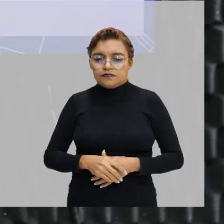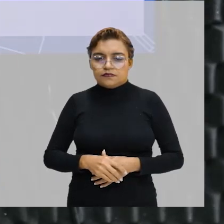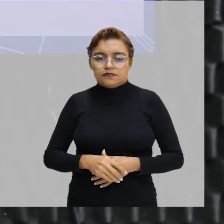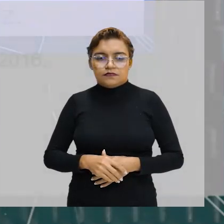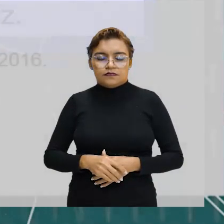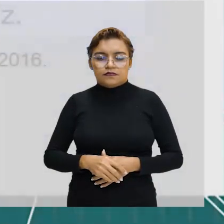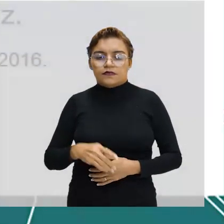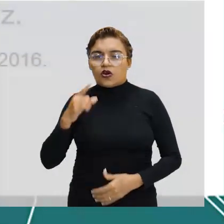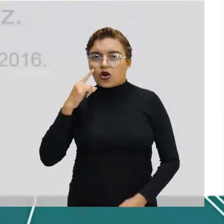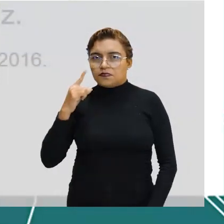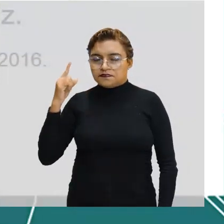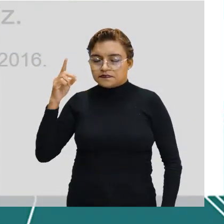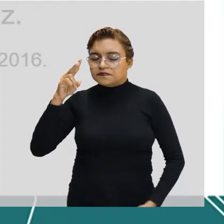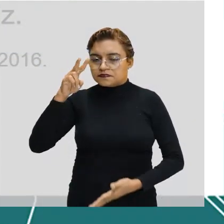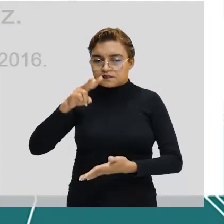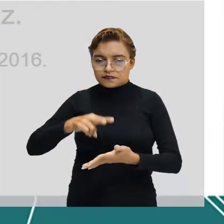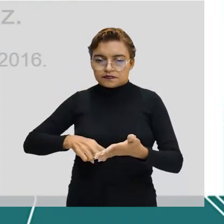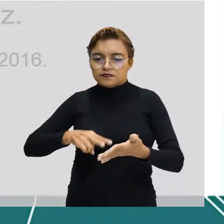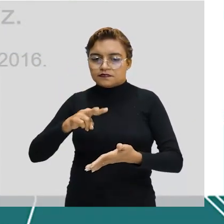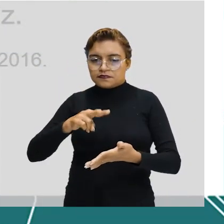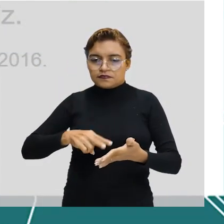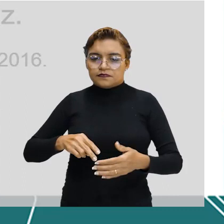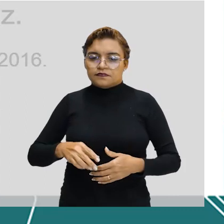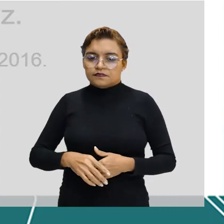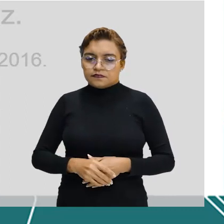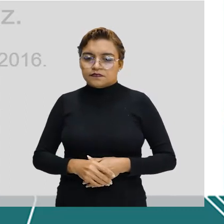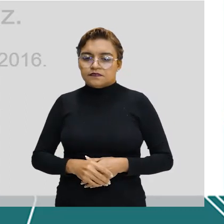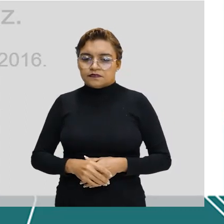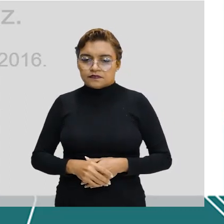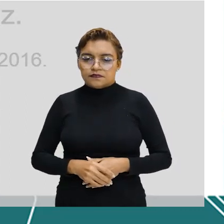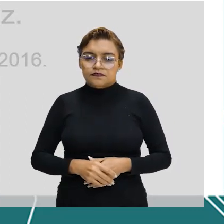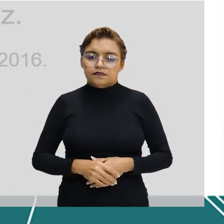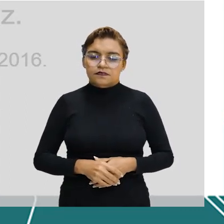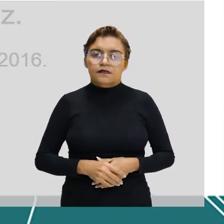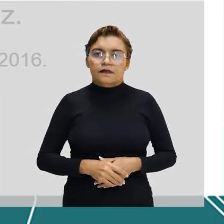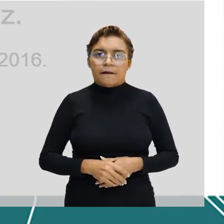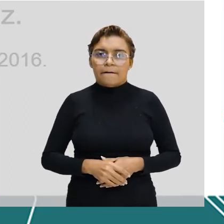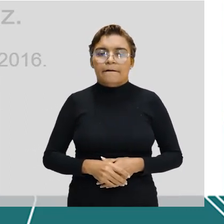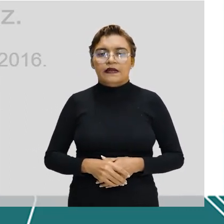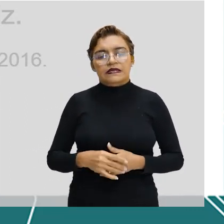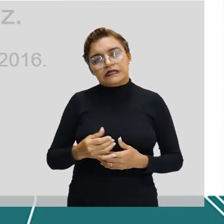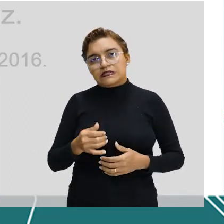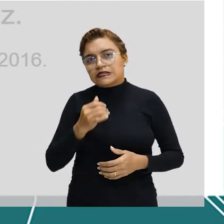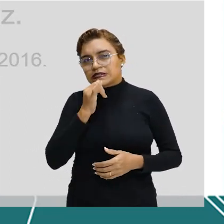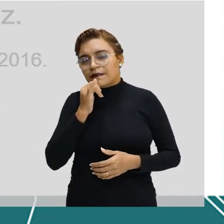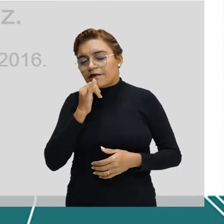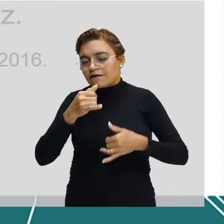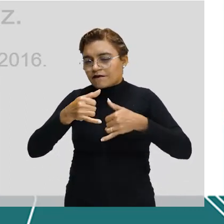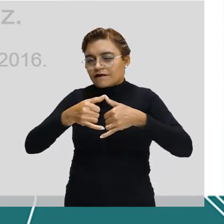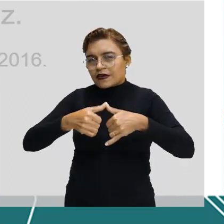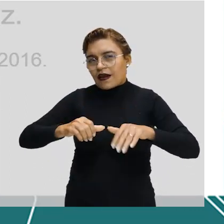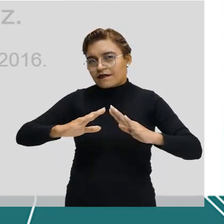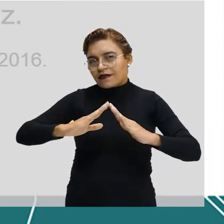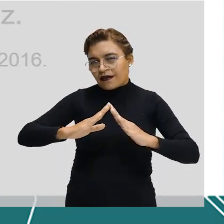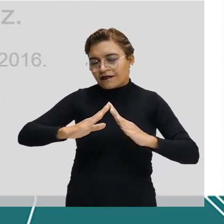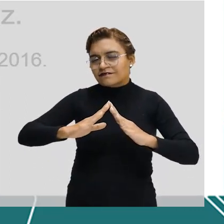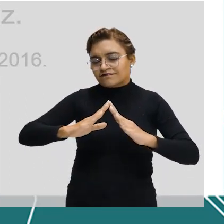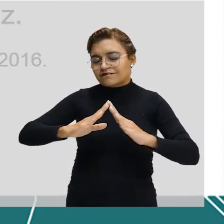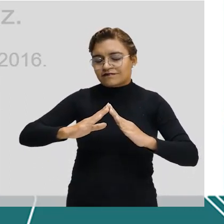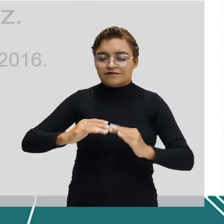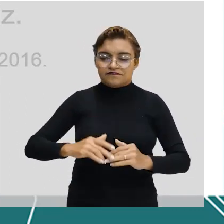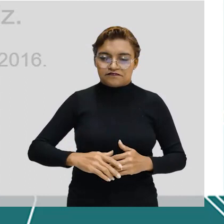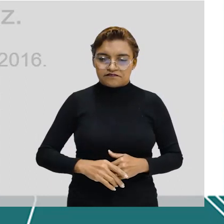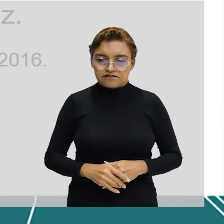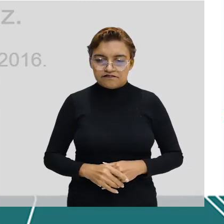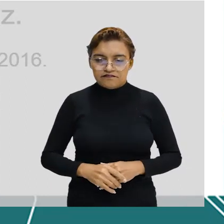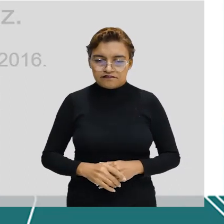longevos tem como casa o maior tempo possível, né? Ficar em casa o maior tempo possível. Sem que para